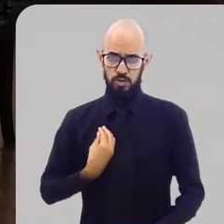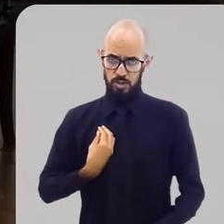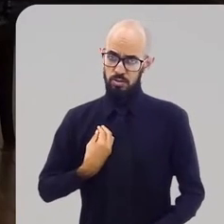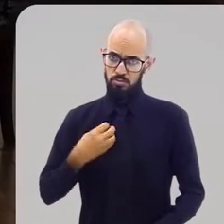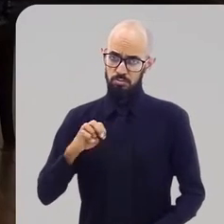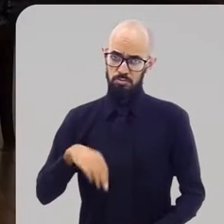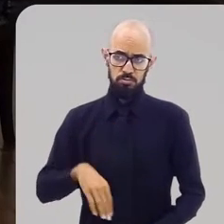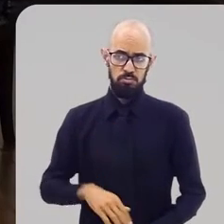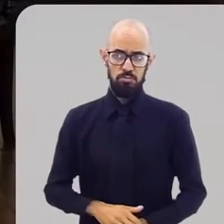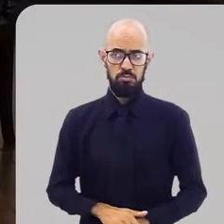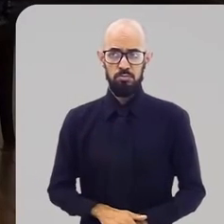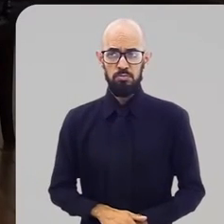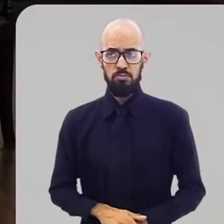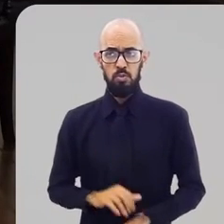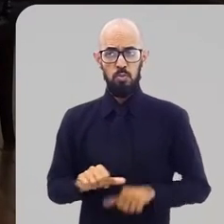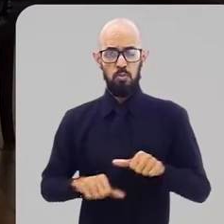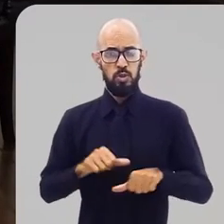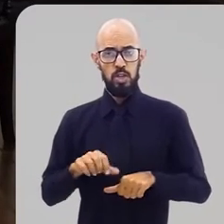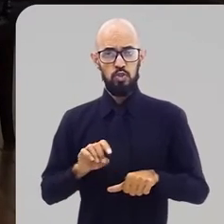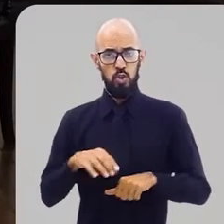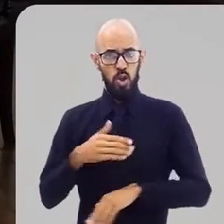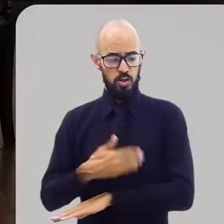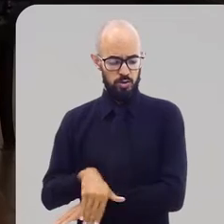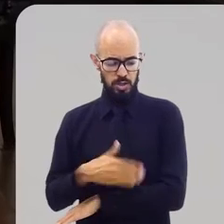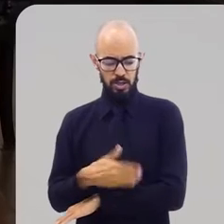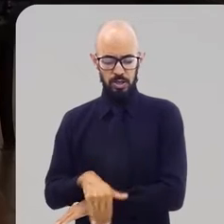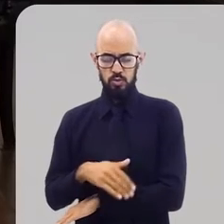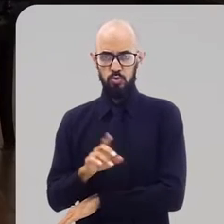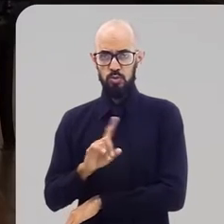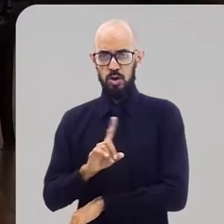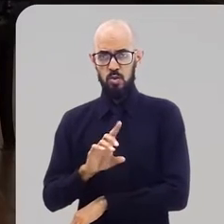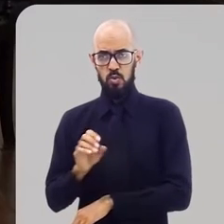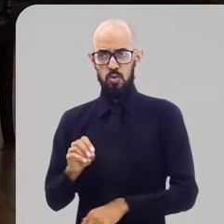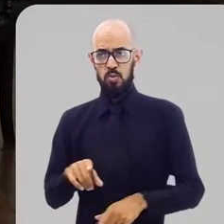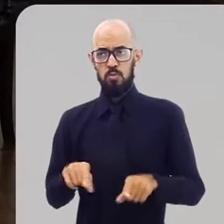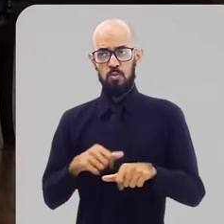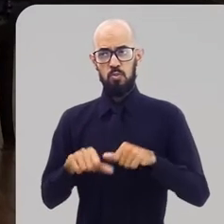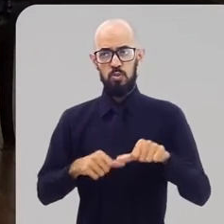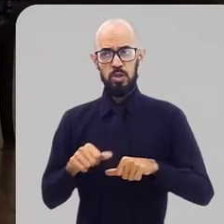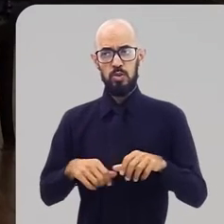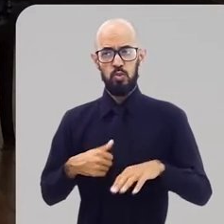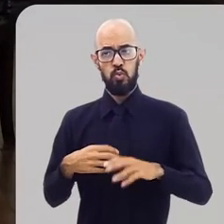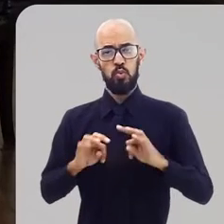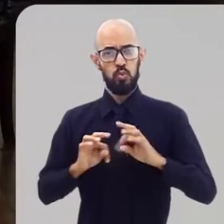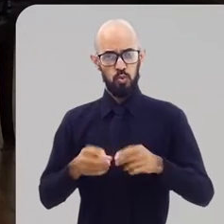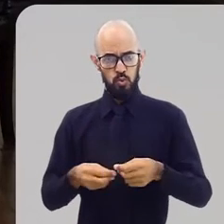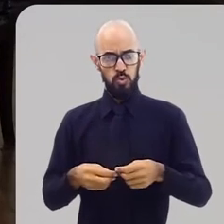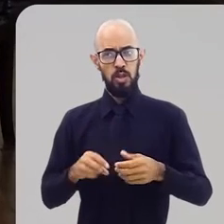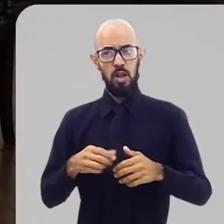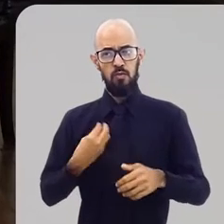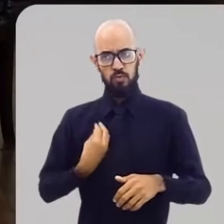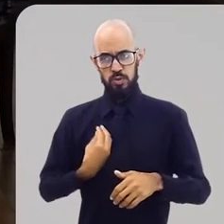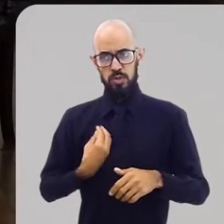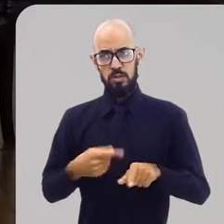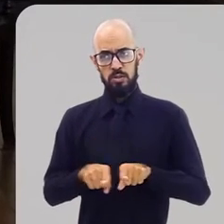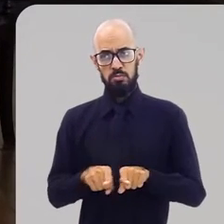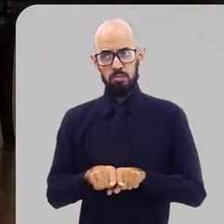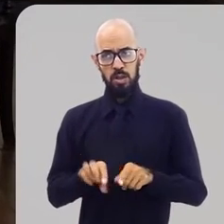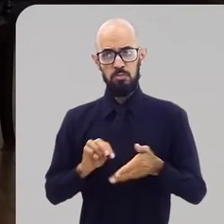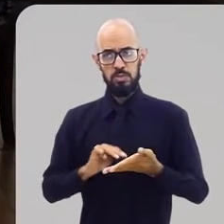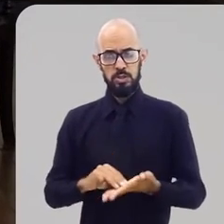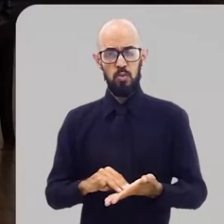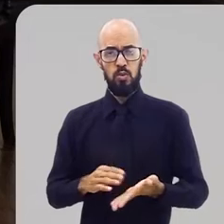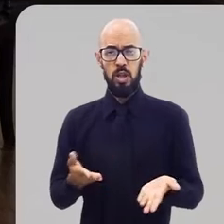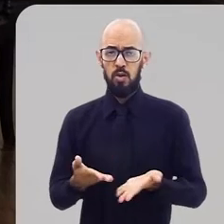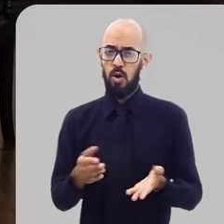a minha vida mudou Claro ela não mudei só de endereço é a muda toda a vida e missão